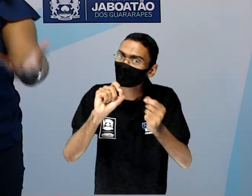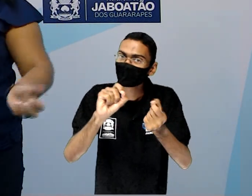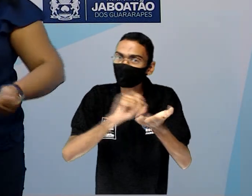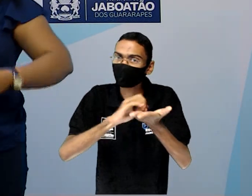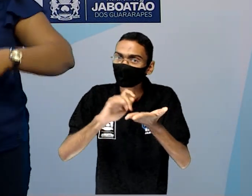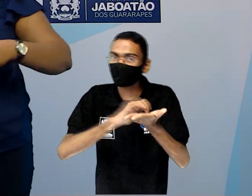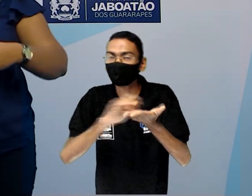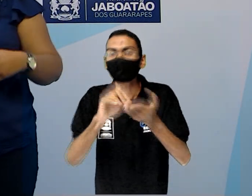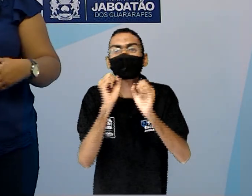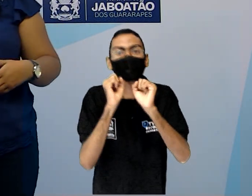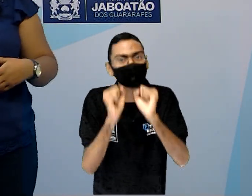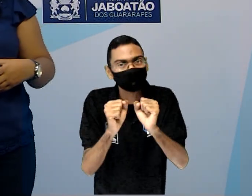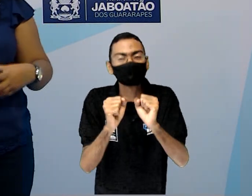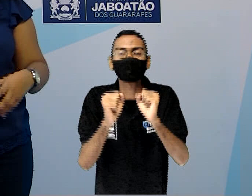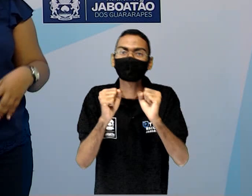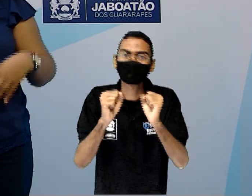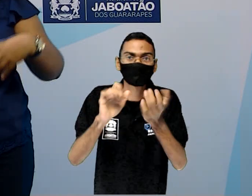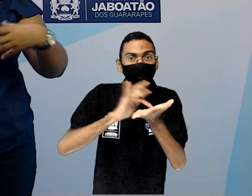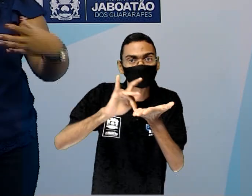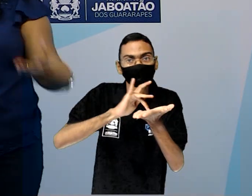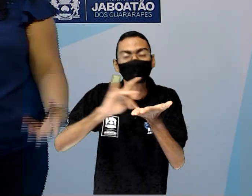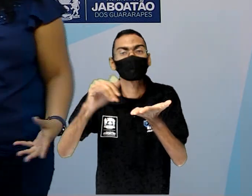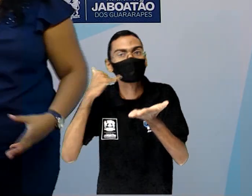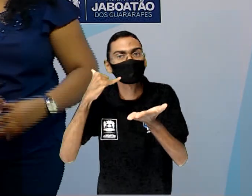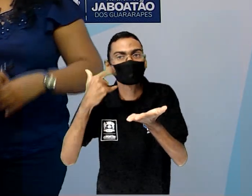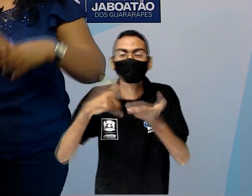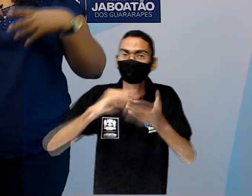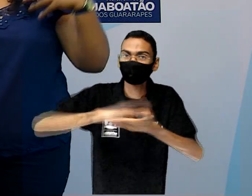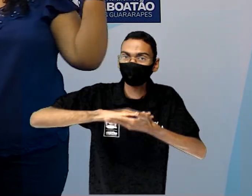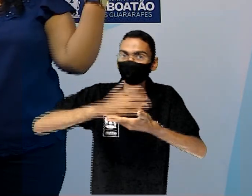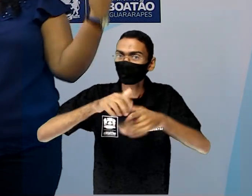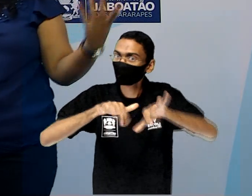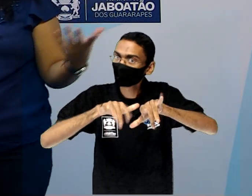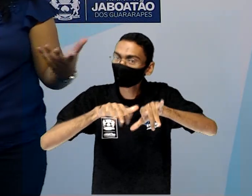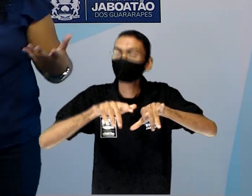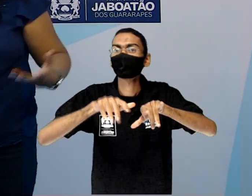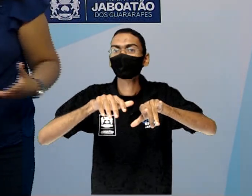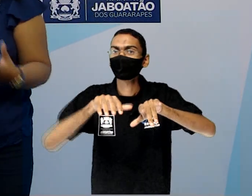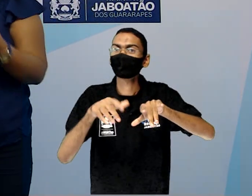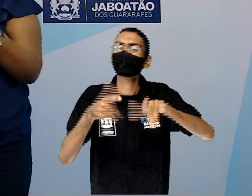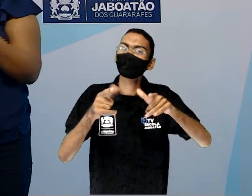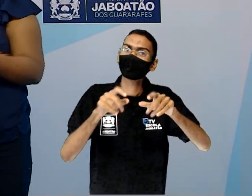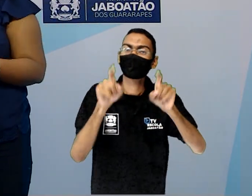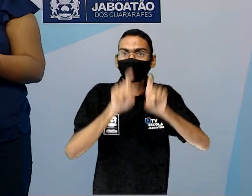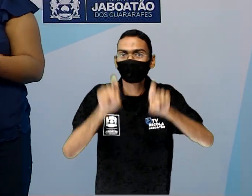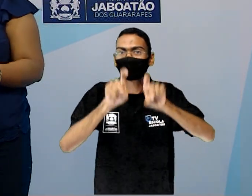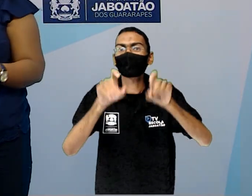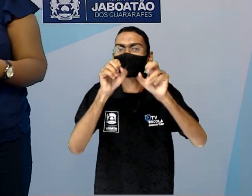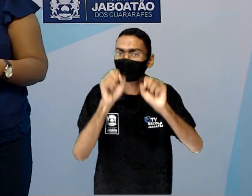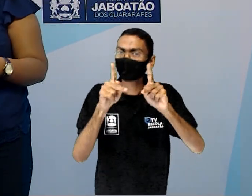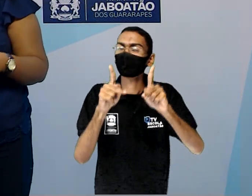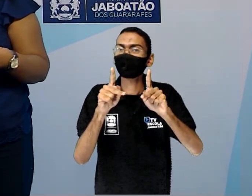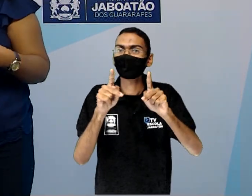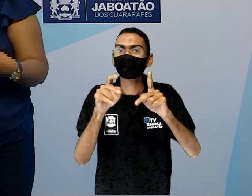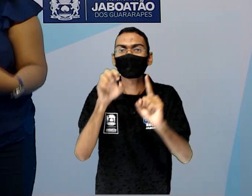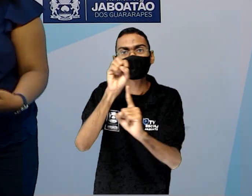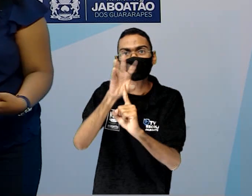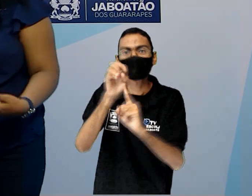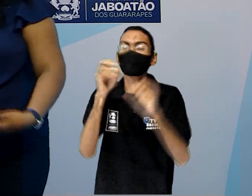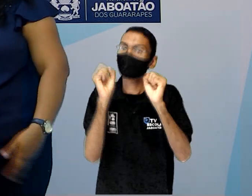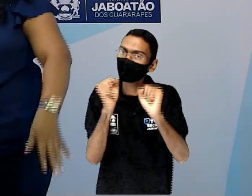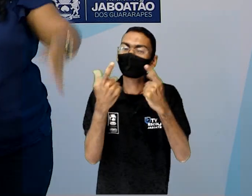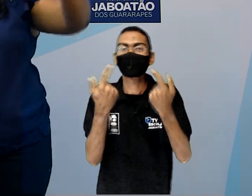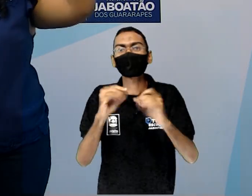um smartphone, seja um computador, um notebook, questão de internet e hoje Wi-Fi. Mas a gente tem que entender que a